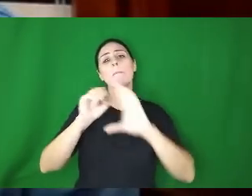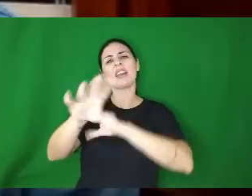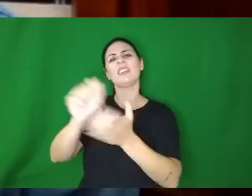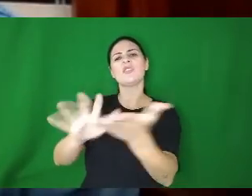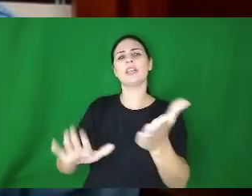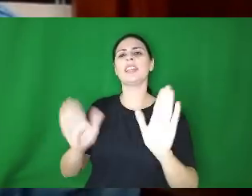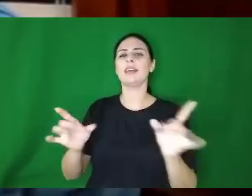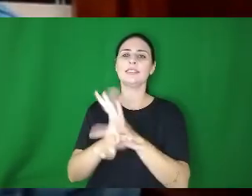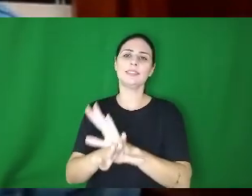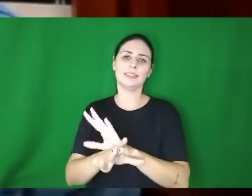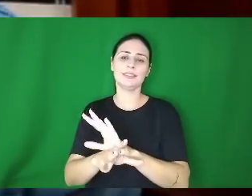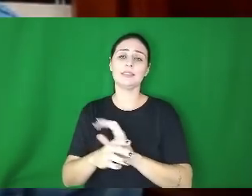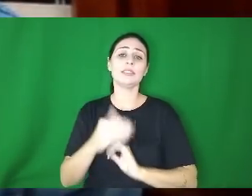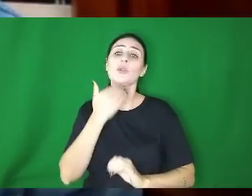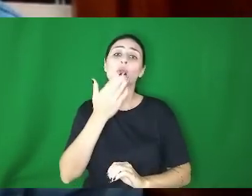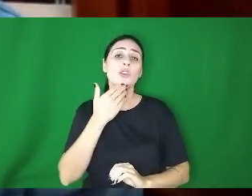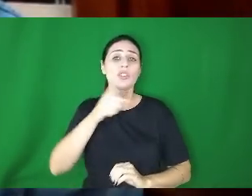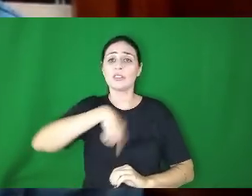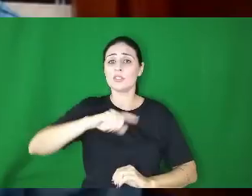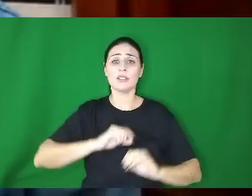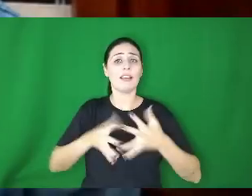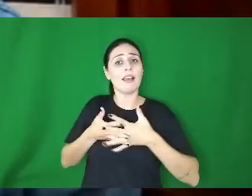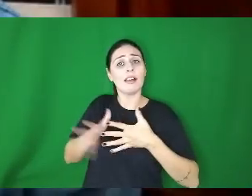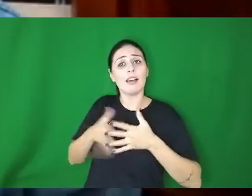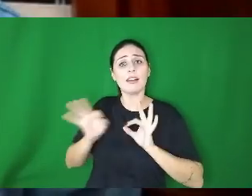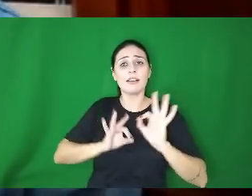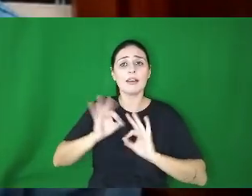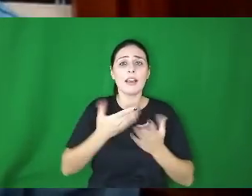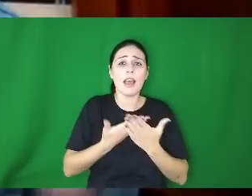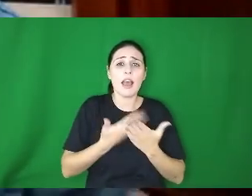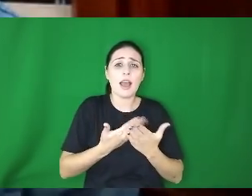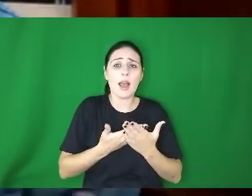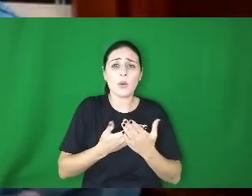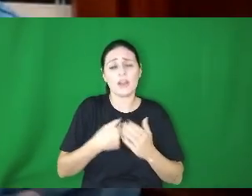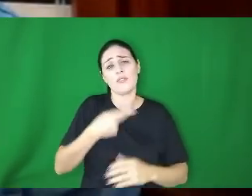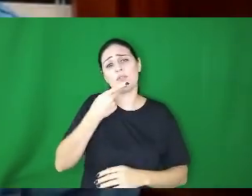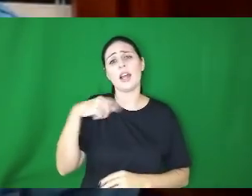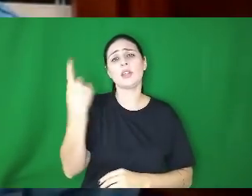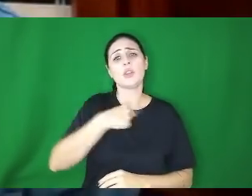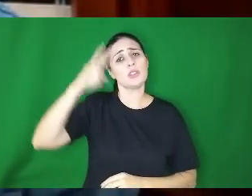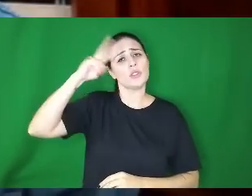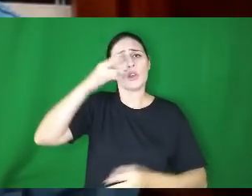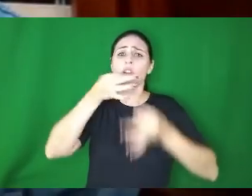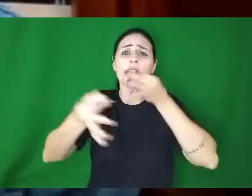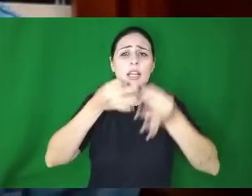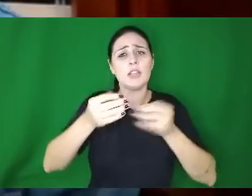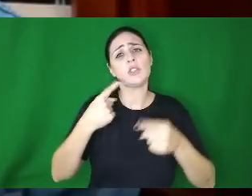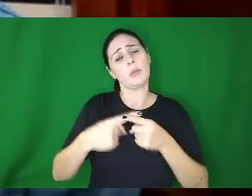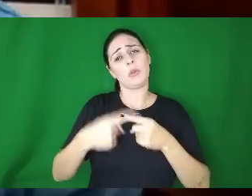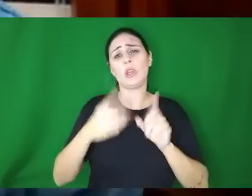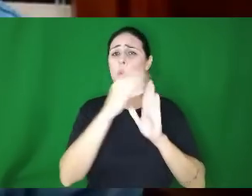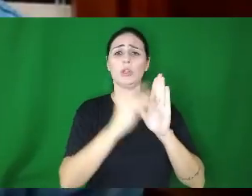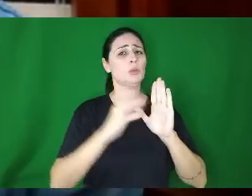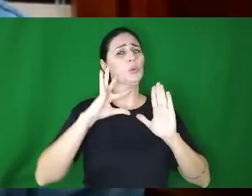particular, né, não escapa. É claro que alguns têm mais condição de recuperar, fazer isso,